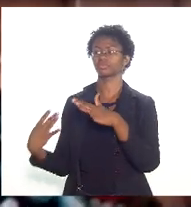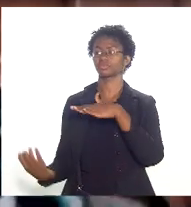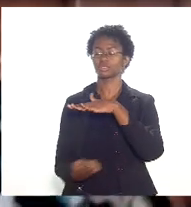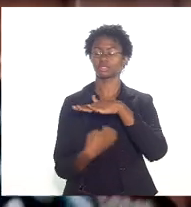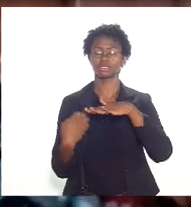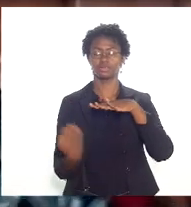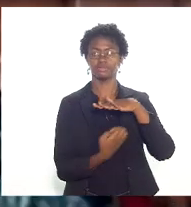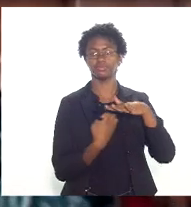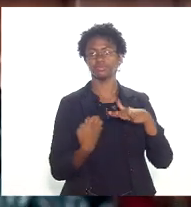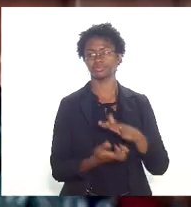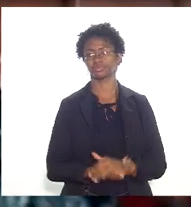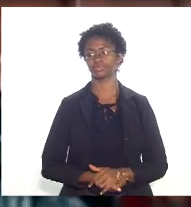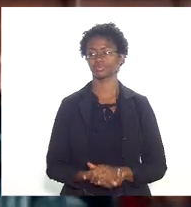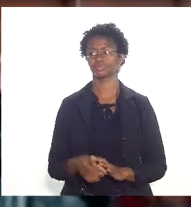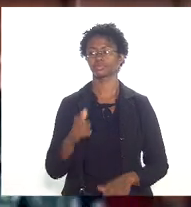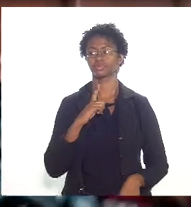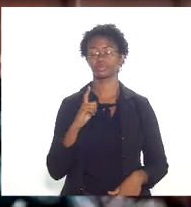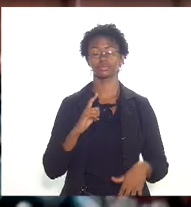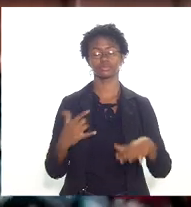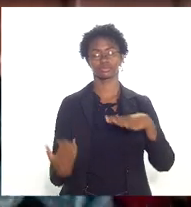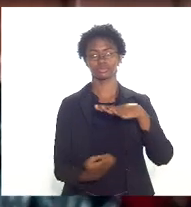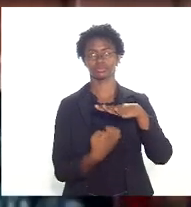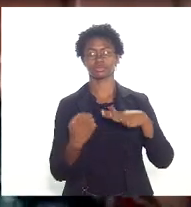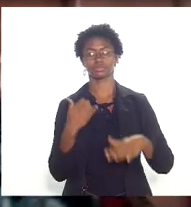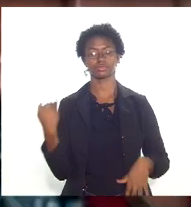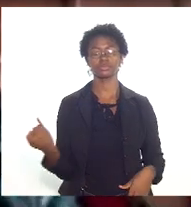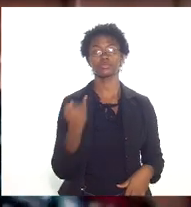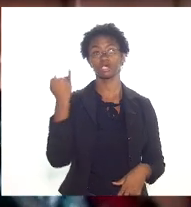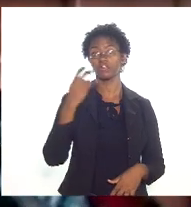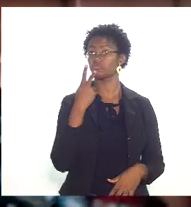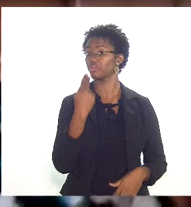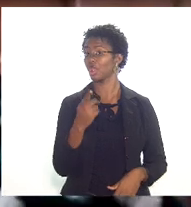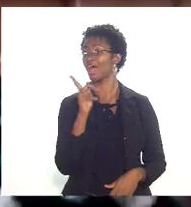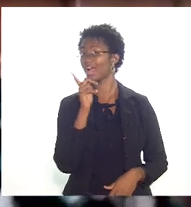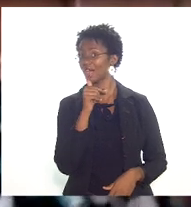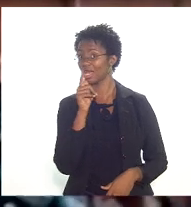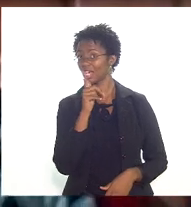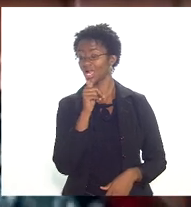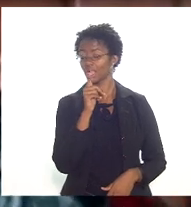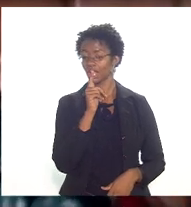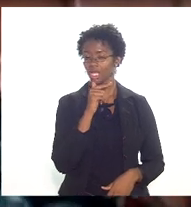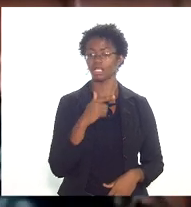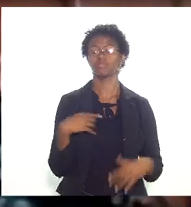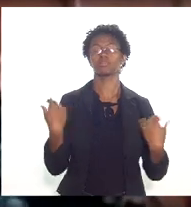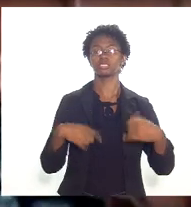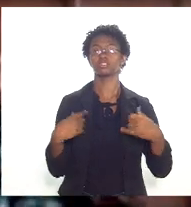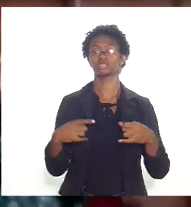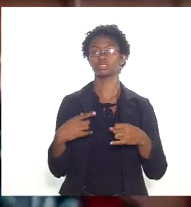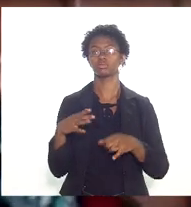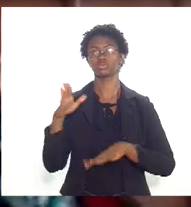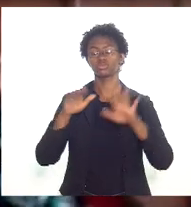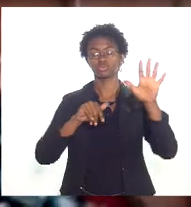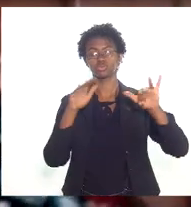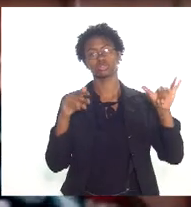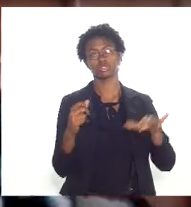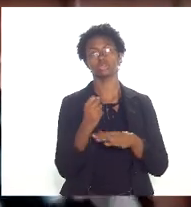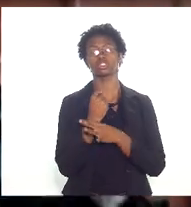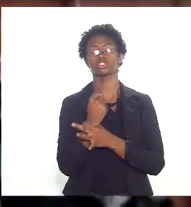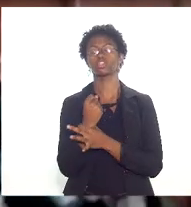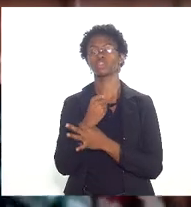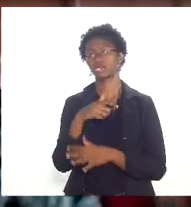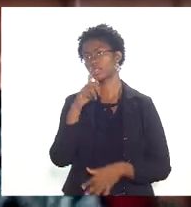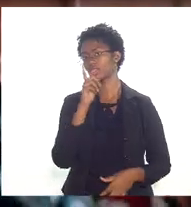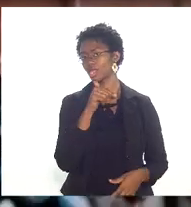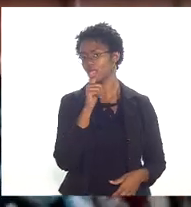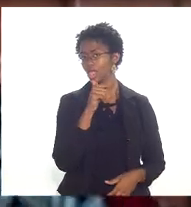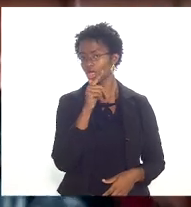nós temos uma empresa importante a gente está falando de água a gente tem que buscar segurança aí Drica a